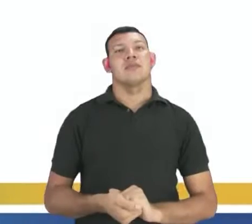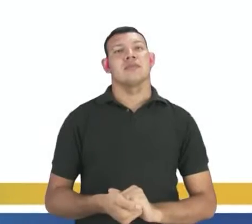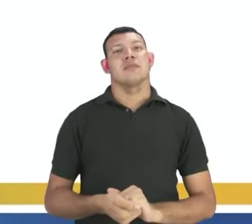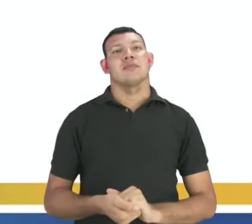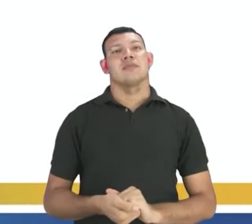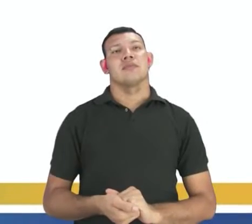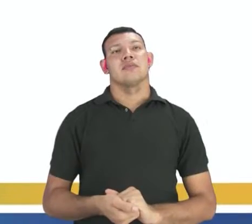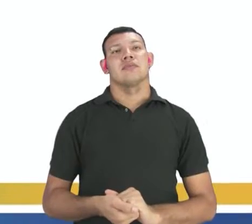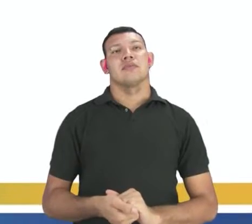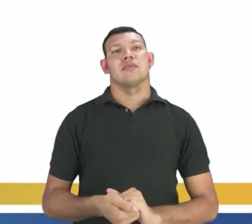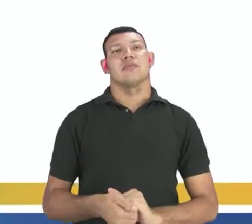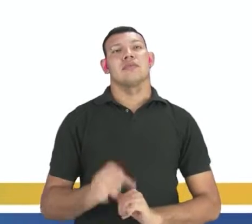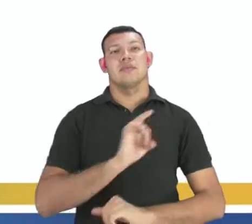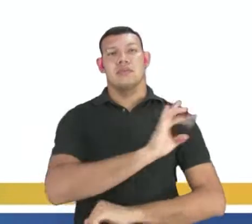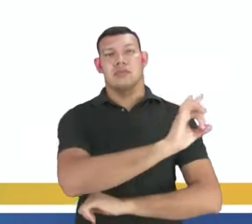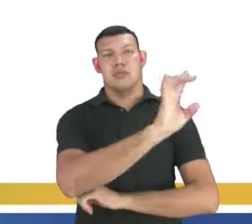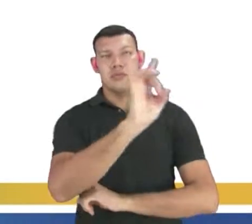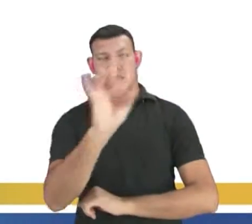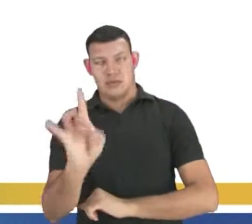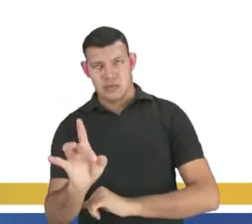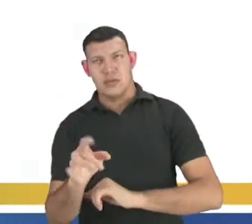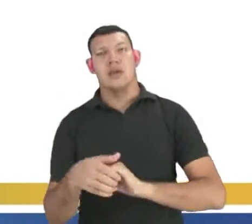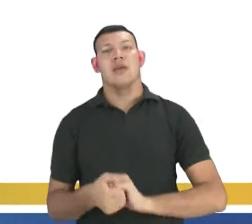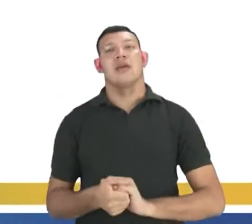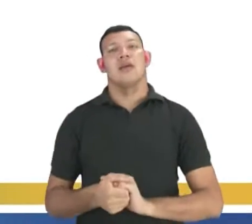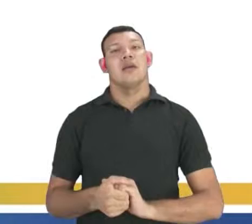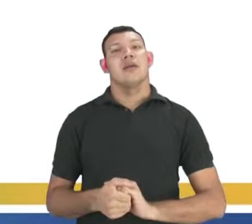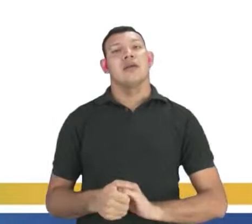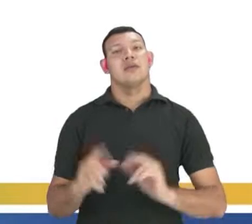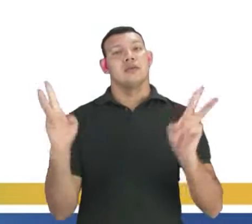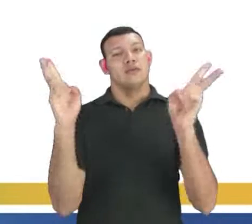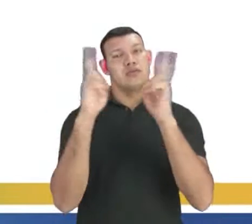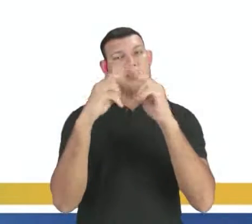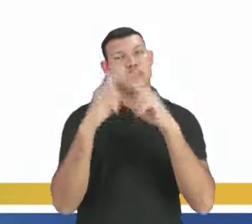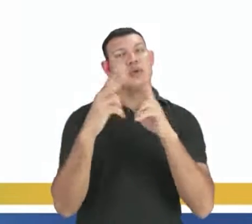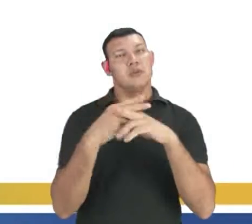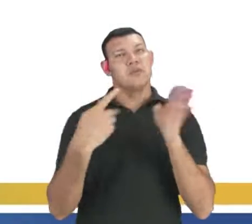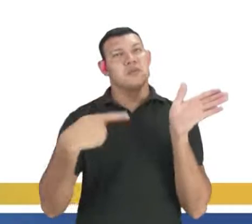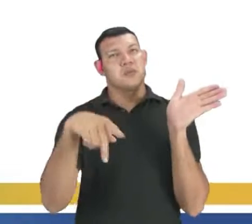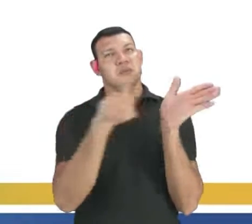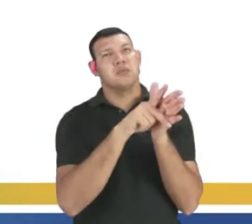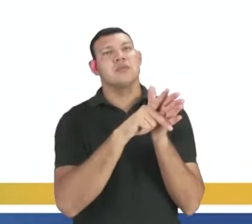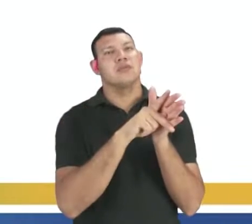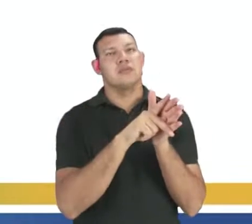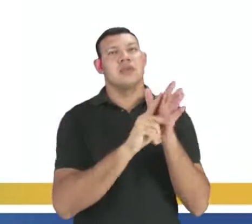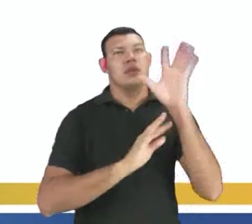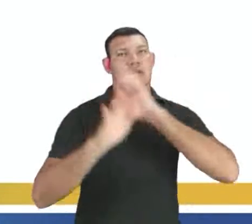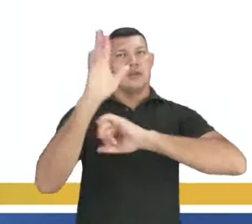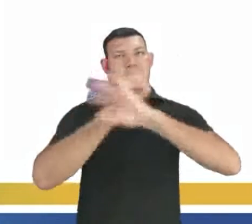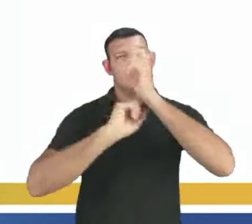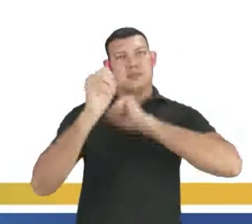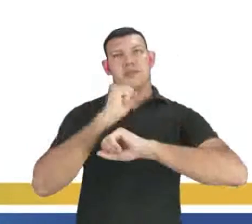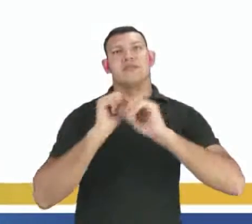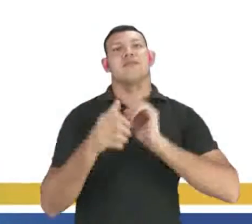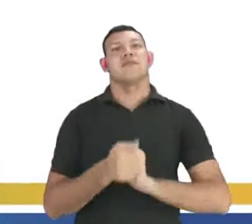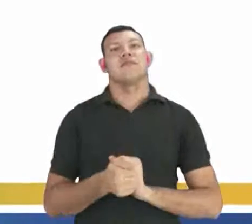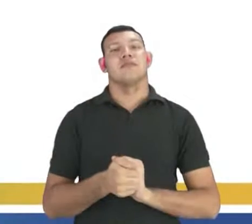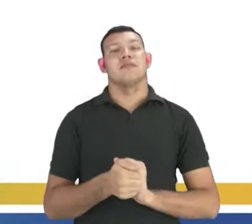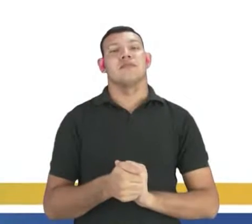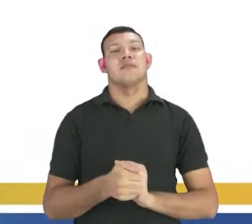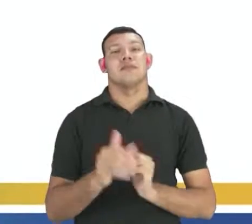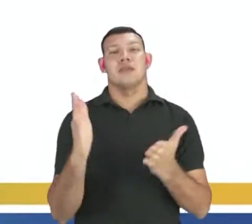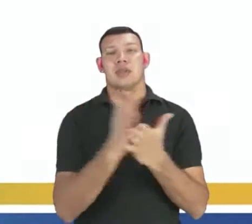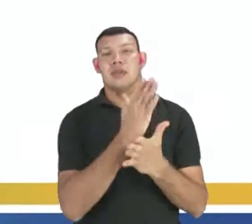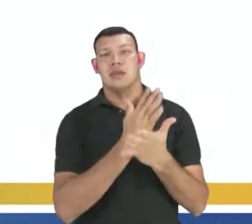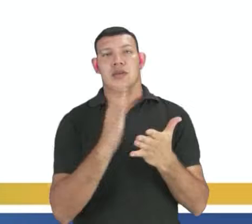né? Cada luta tem a sua essência e aprendizado. Isso é demonstrado através de golpe. Algumas lutas são compostas